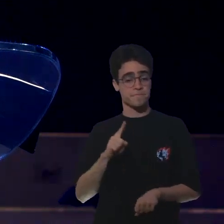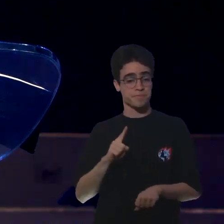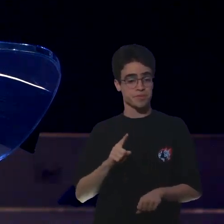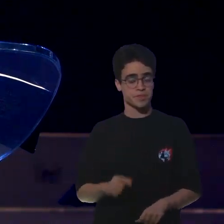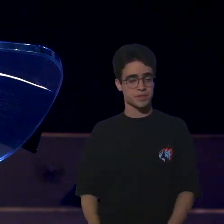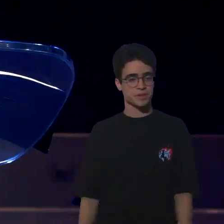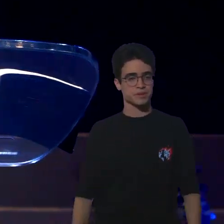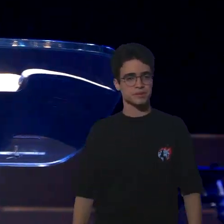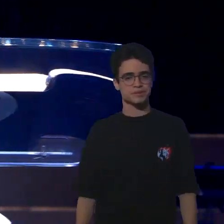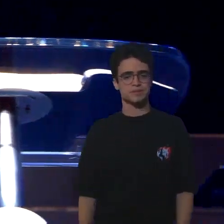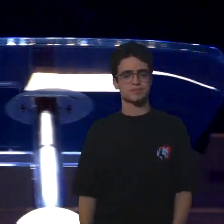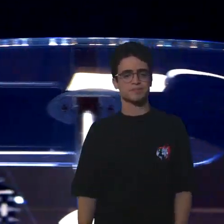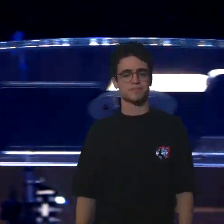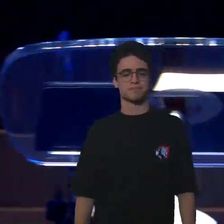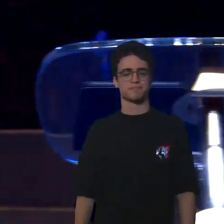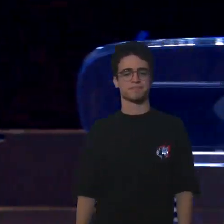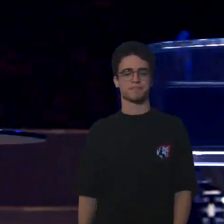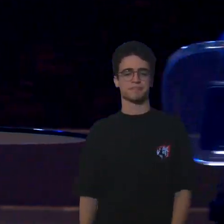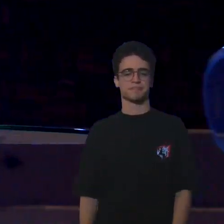eu estava